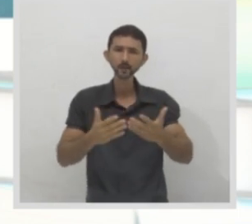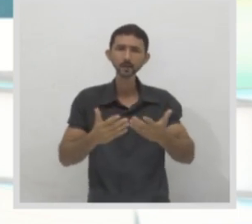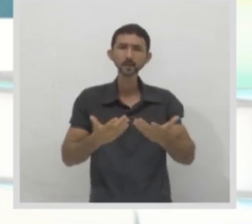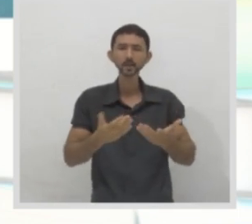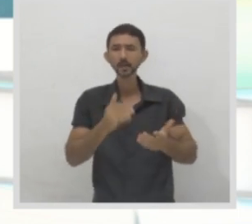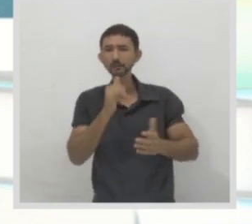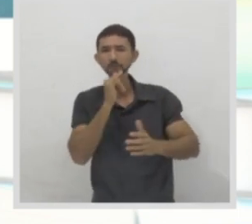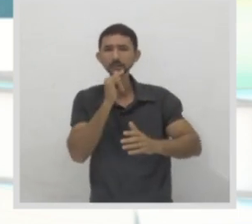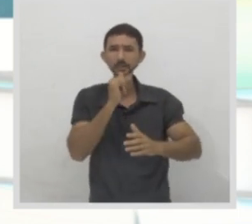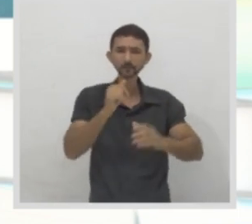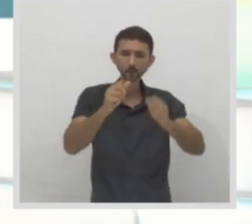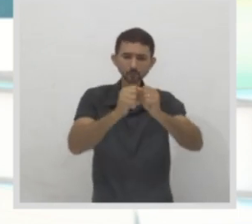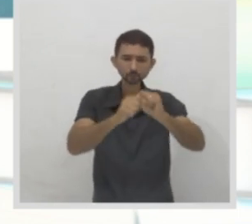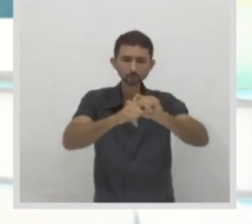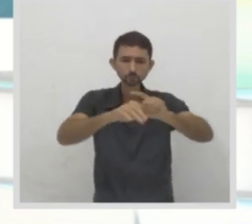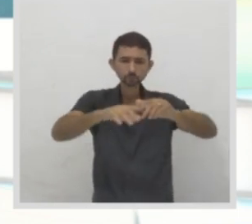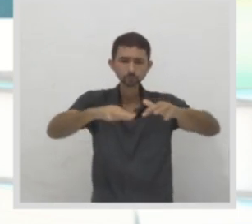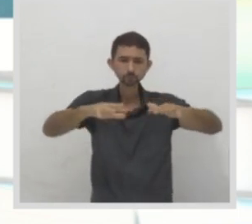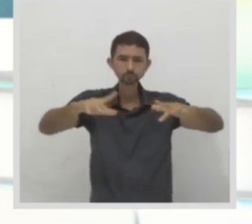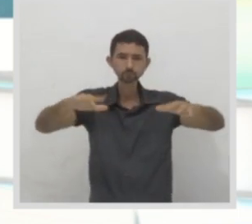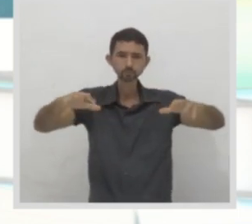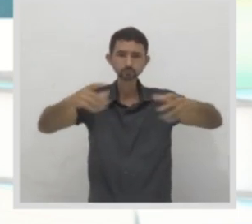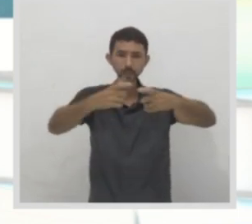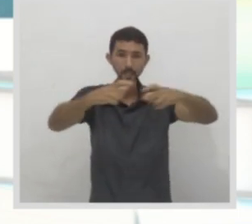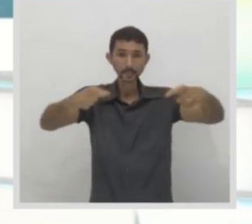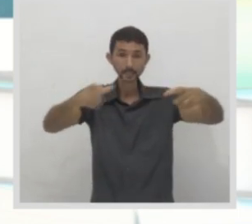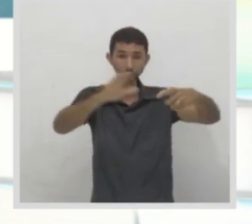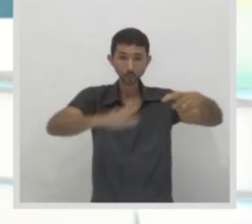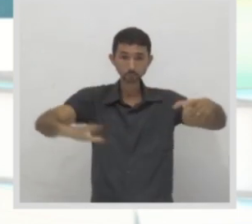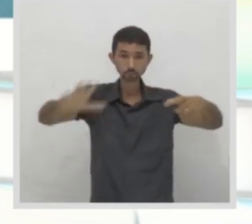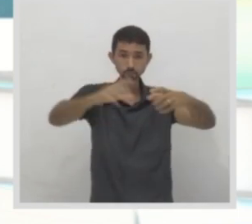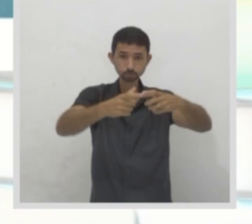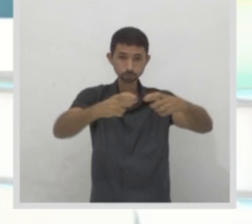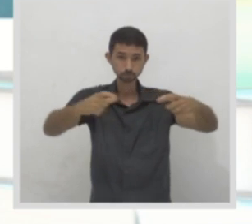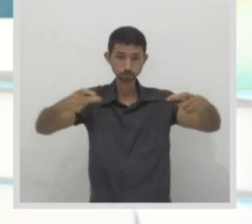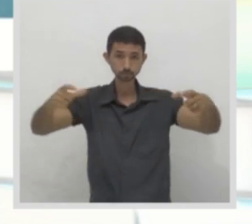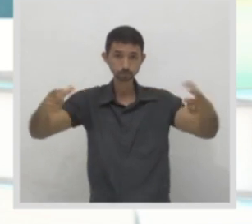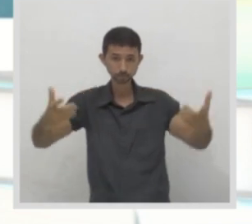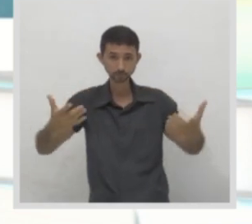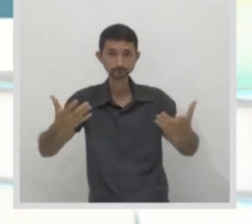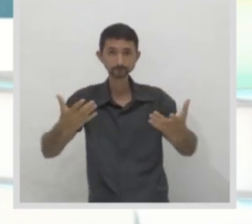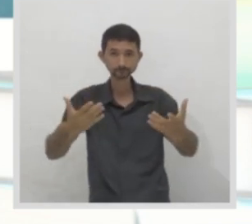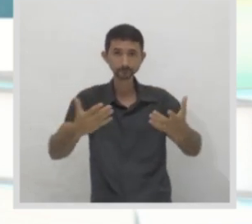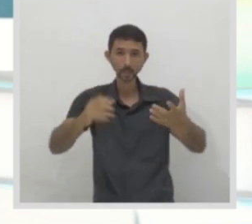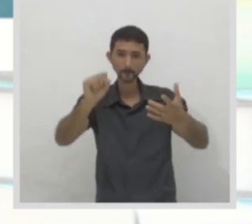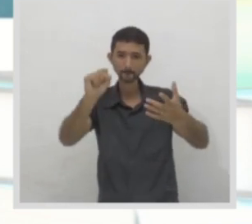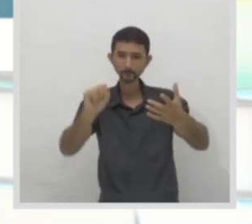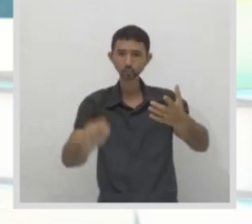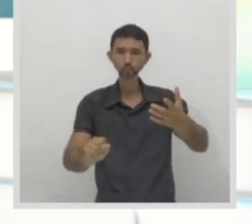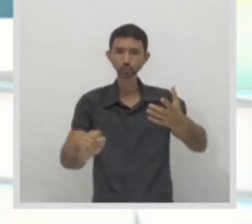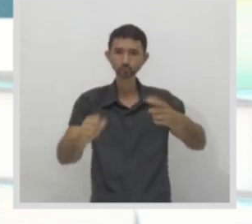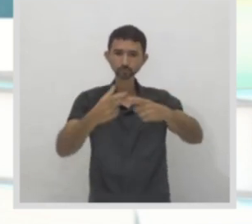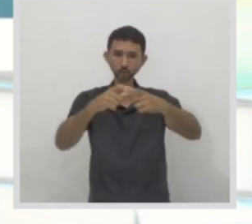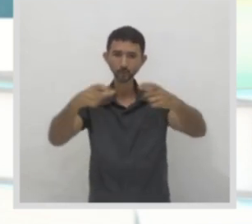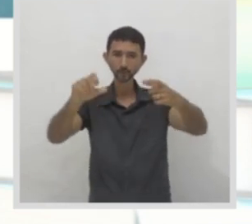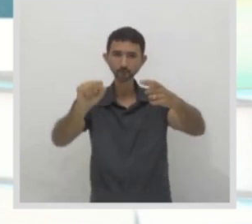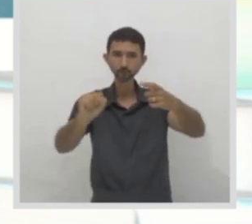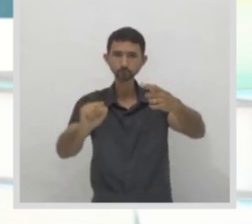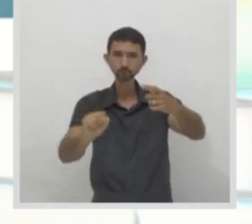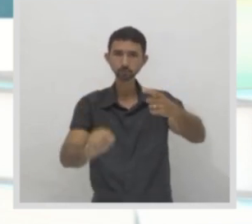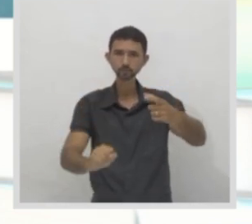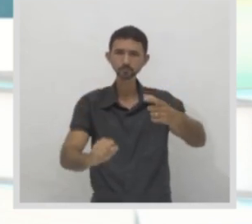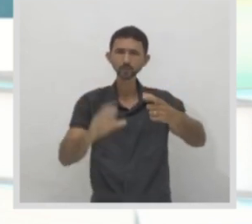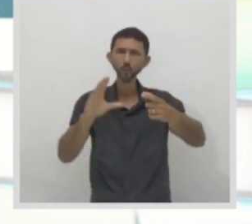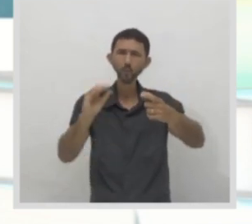ele tem uma expansão um pouco maior do primeiro tratado, né, para o sul do Brasil, né, nessa parte escura, né,